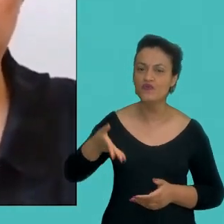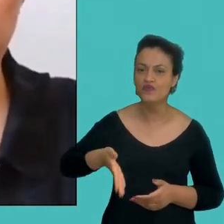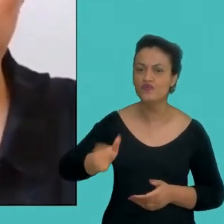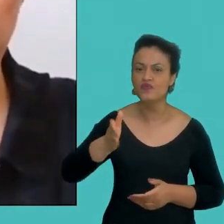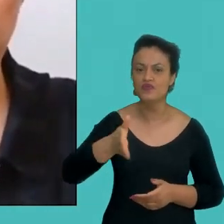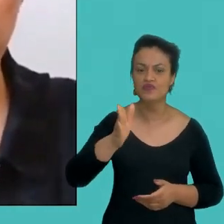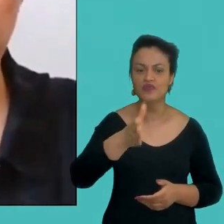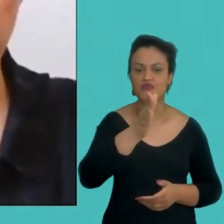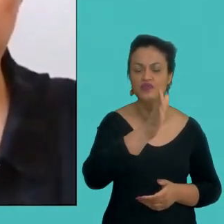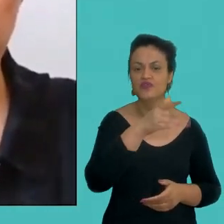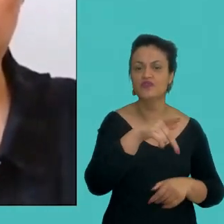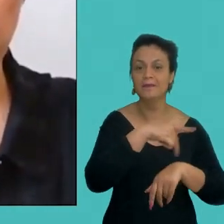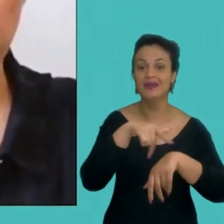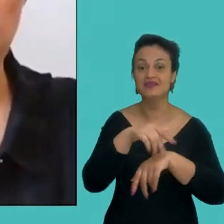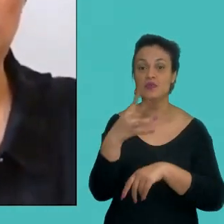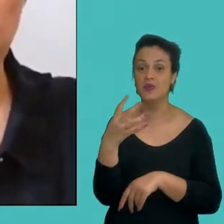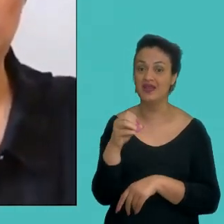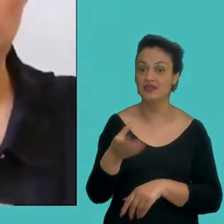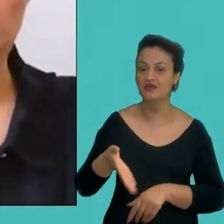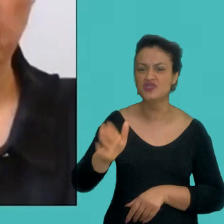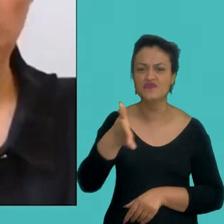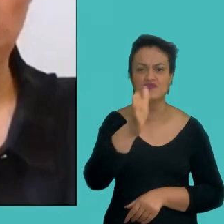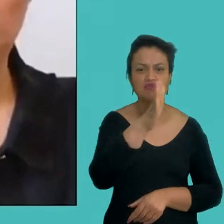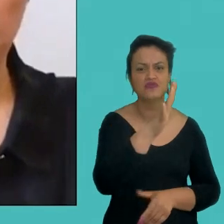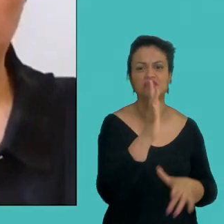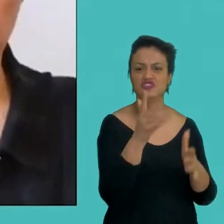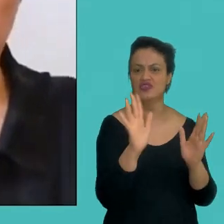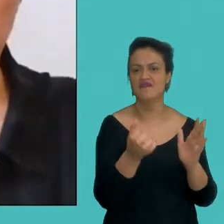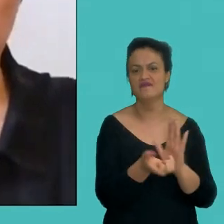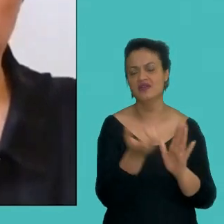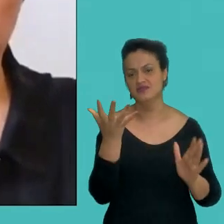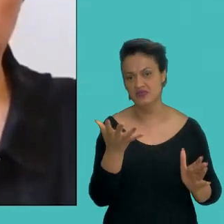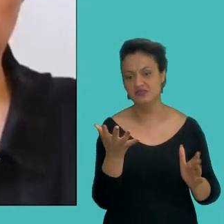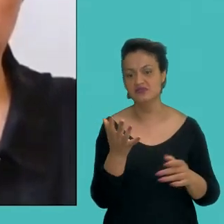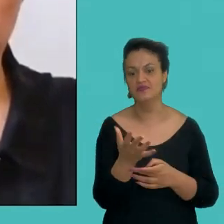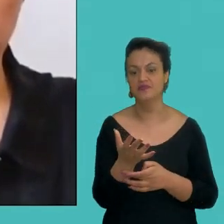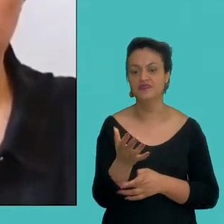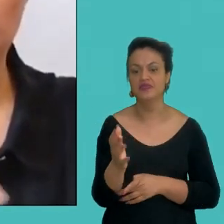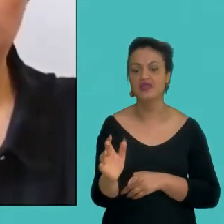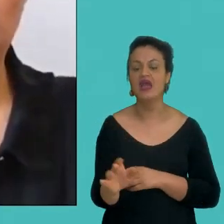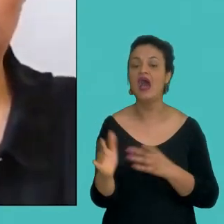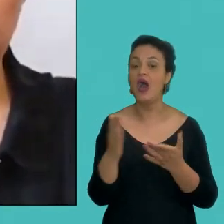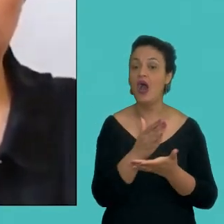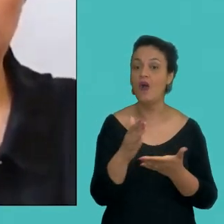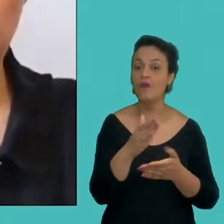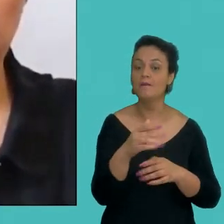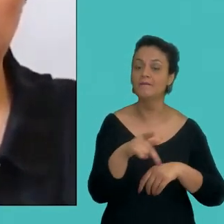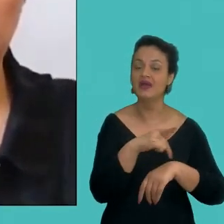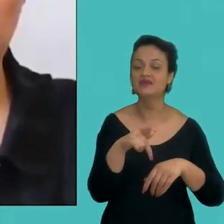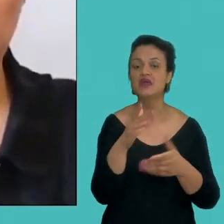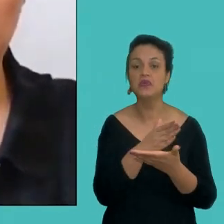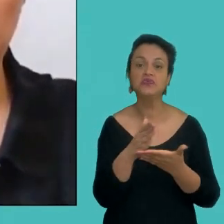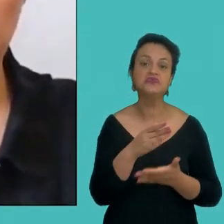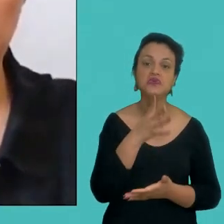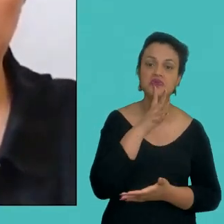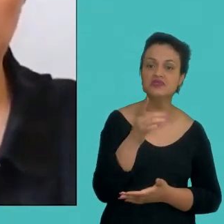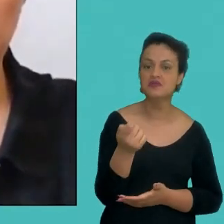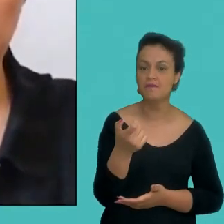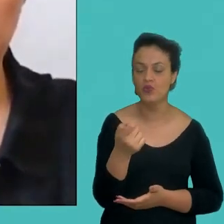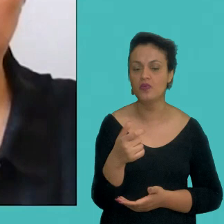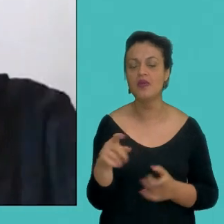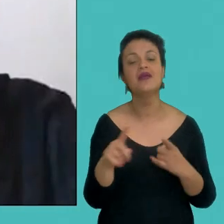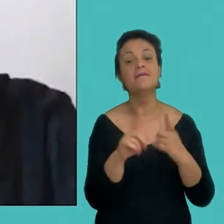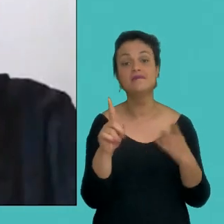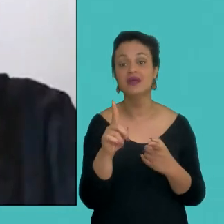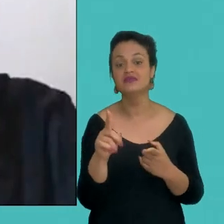Fui enviado especial a mais de 40 países. Alguns deles eu tinha pouco conhecimento do que acontecia